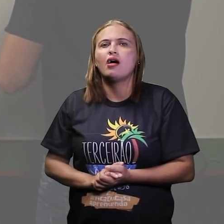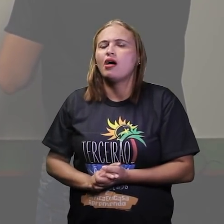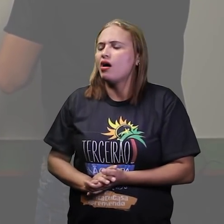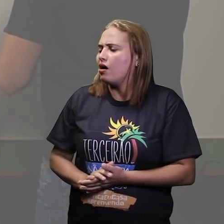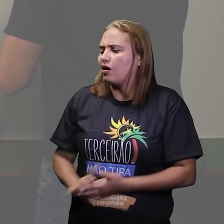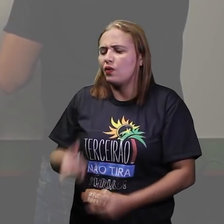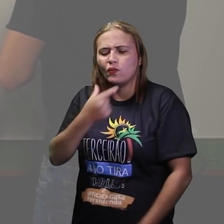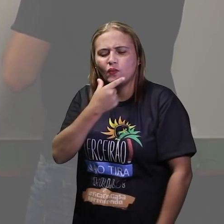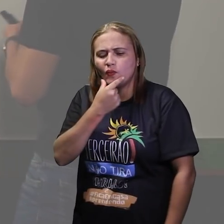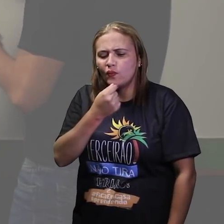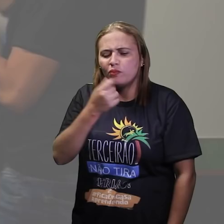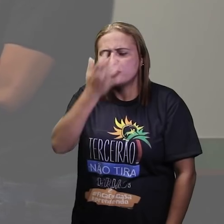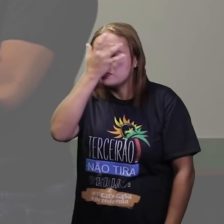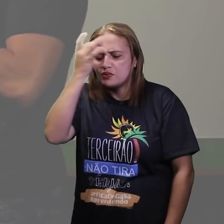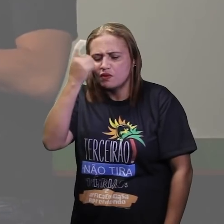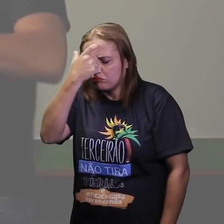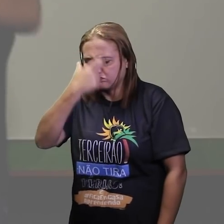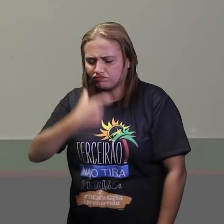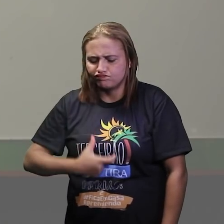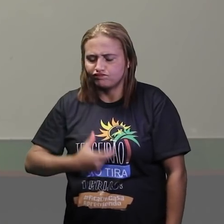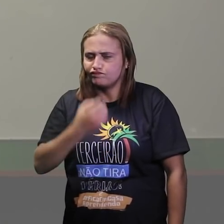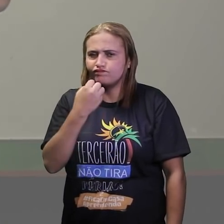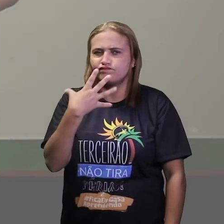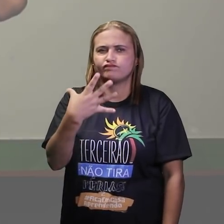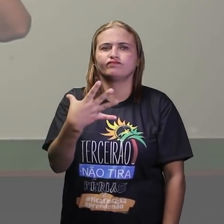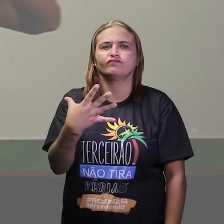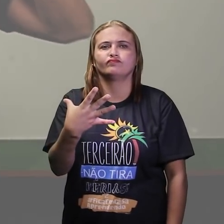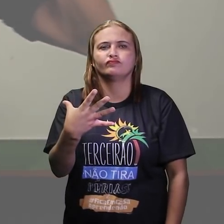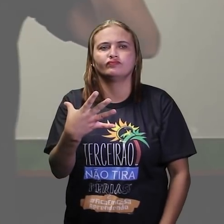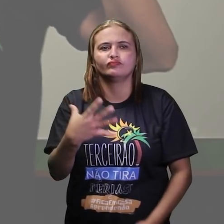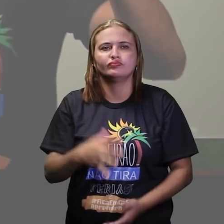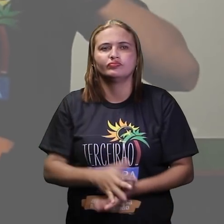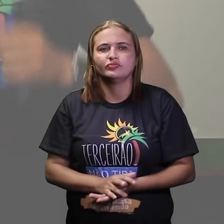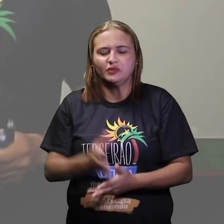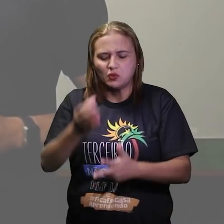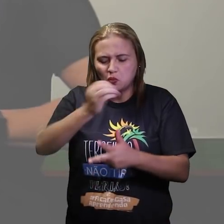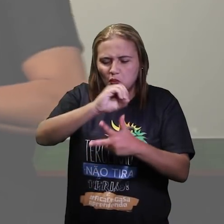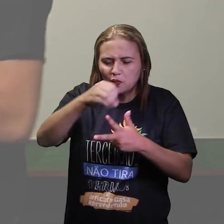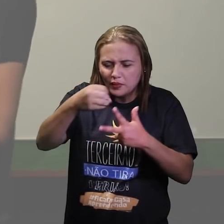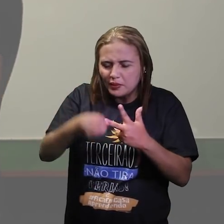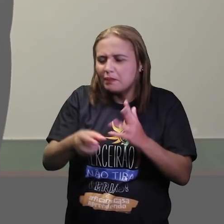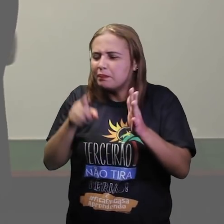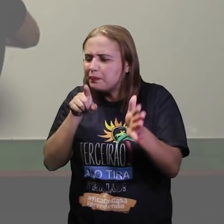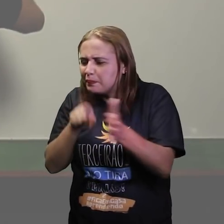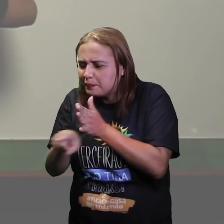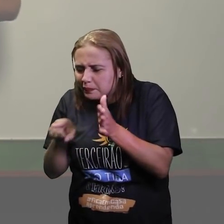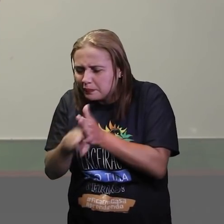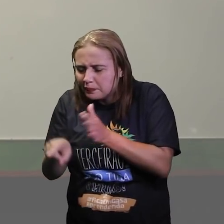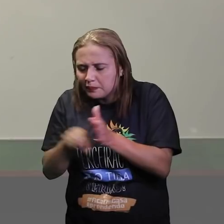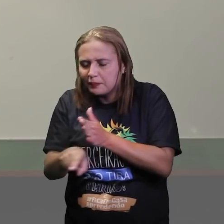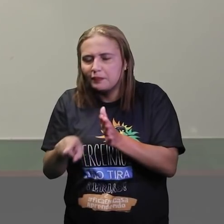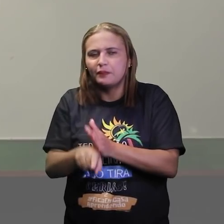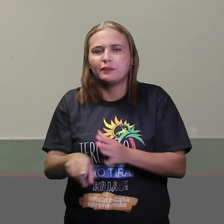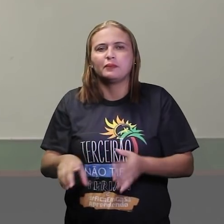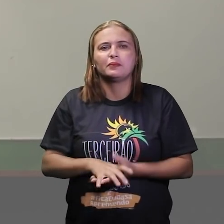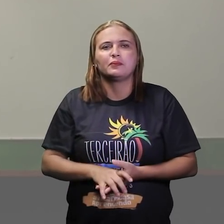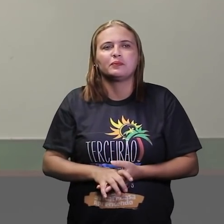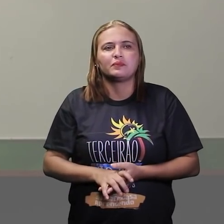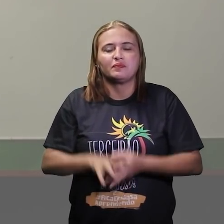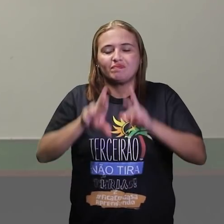estado de natureza. Isso aqui é fundamental. Pense numa coisa que esses enems da vida gostam de perguntar. Esse contraste, bem aqui,